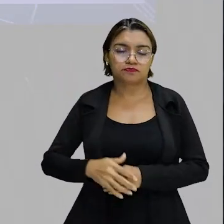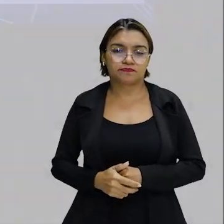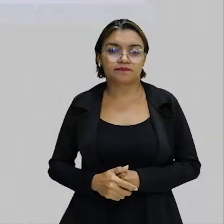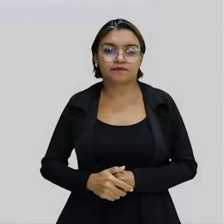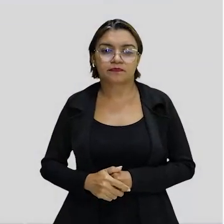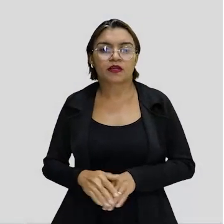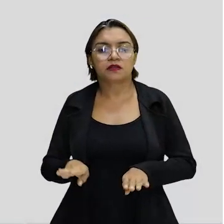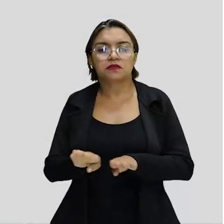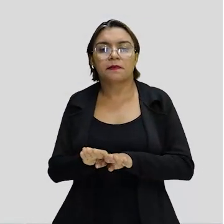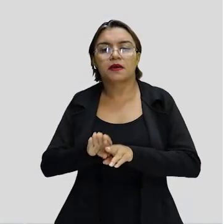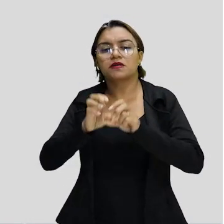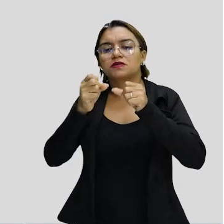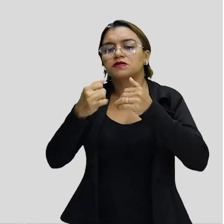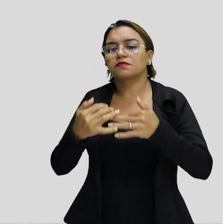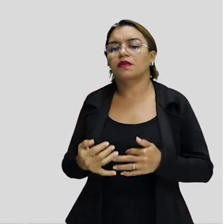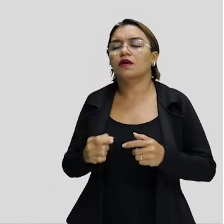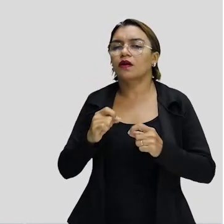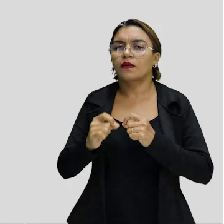No que diz respeito